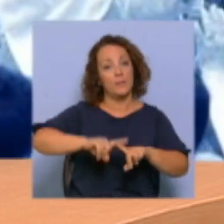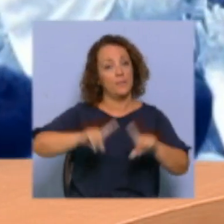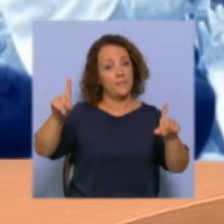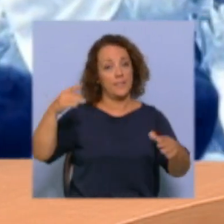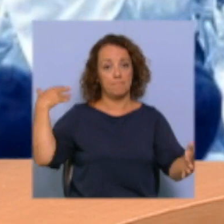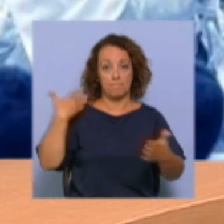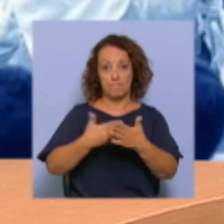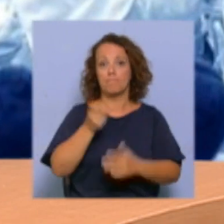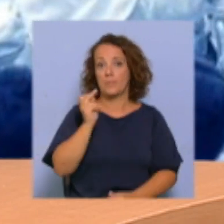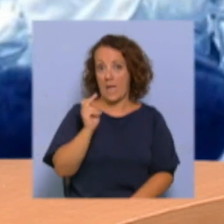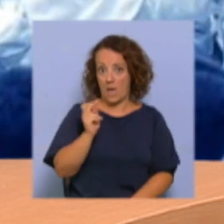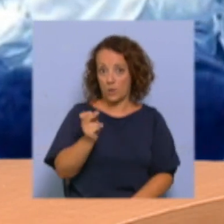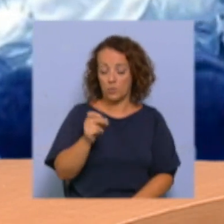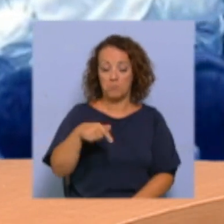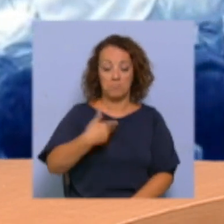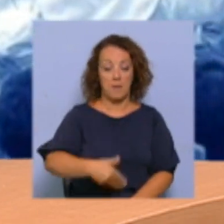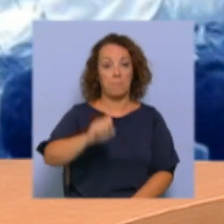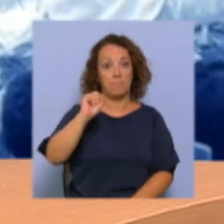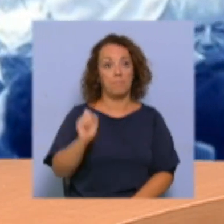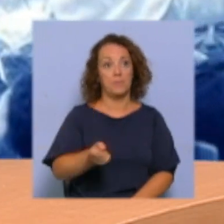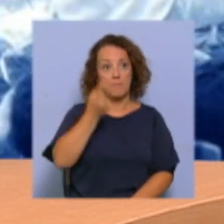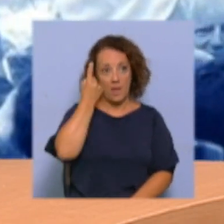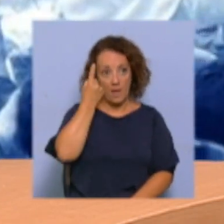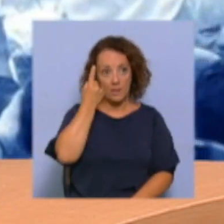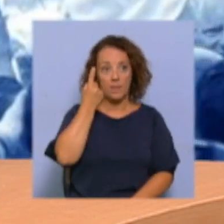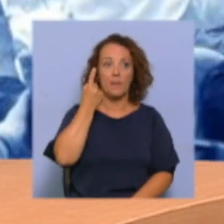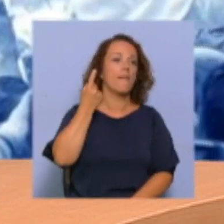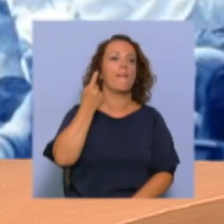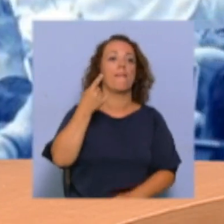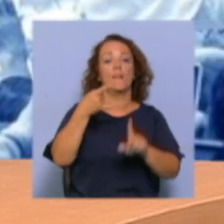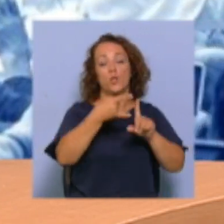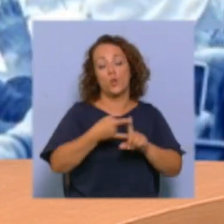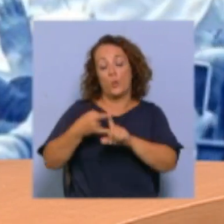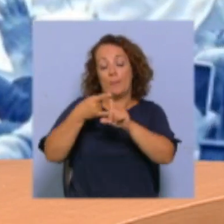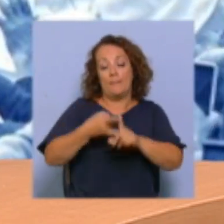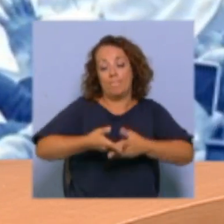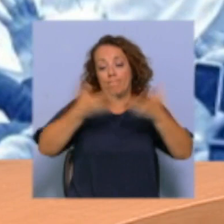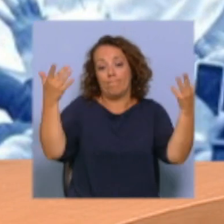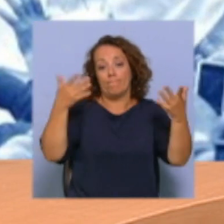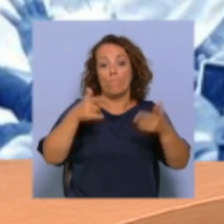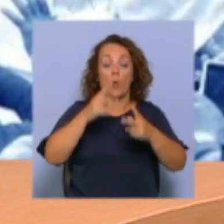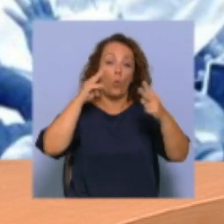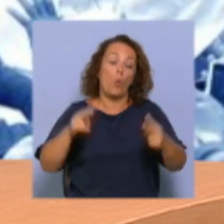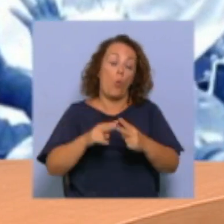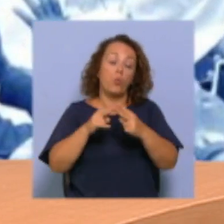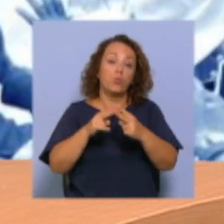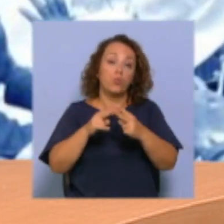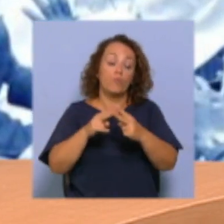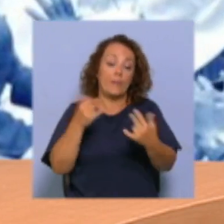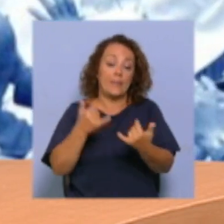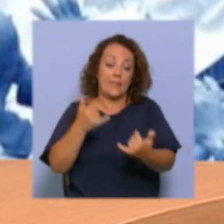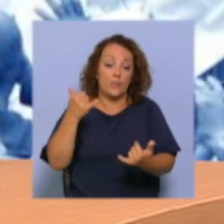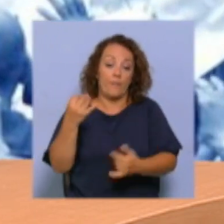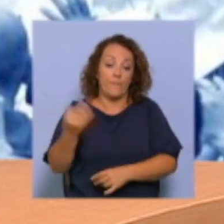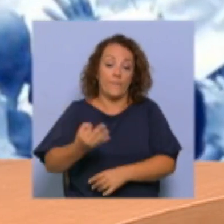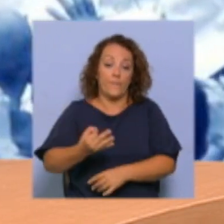nos anos anteriores. Pela primeira vez elas vão ser realizadas via Zoom, quer dizer, são umas jornadas digitais. Foi essa a conclusão a que chegámos